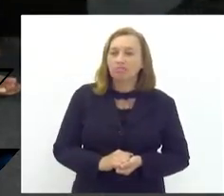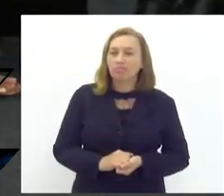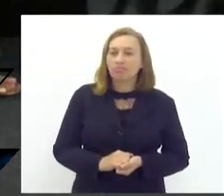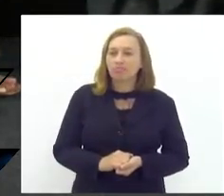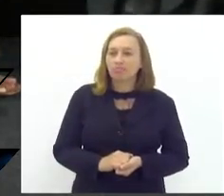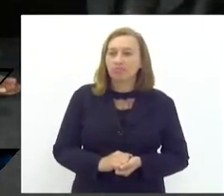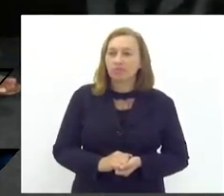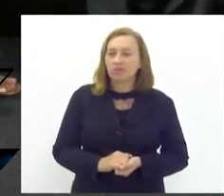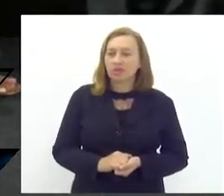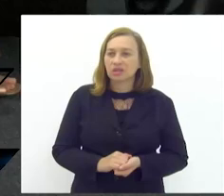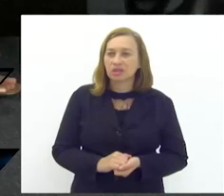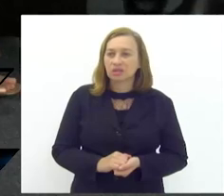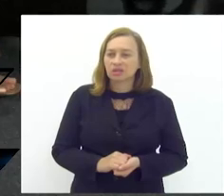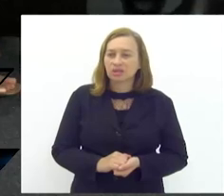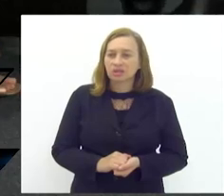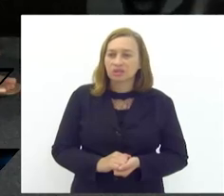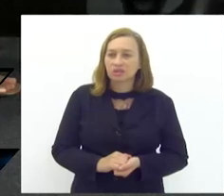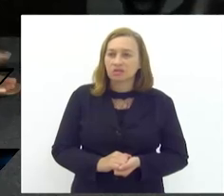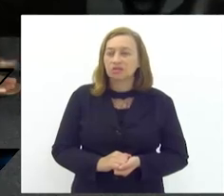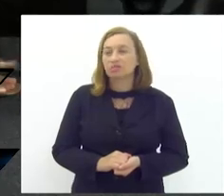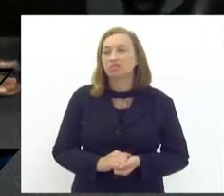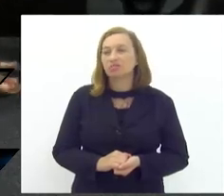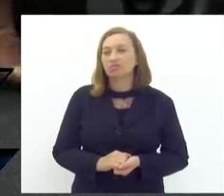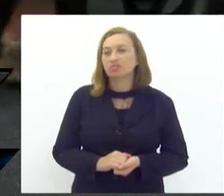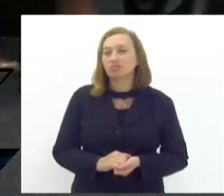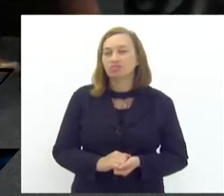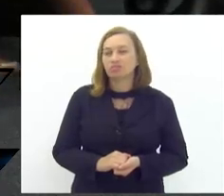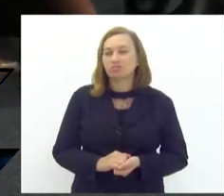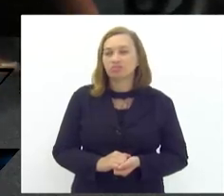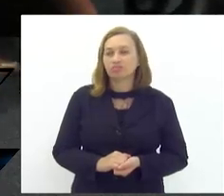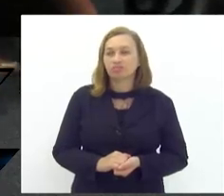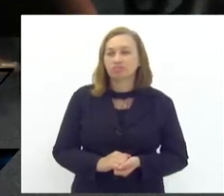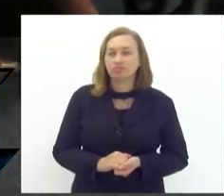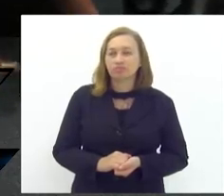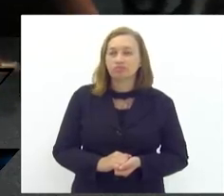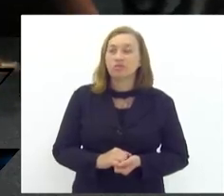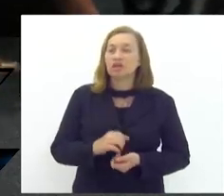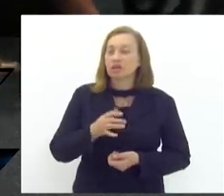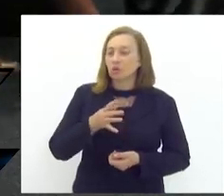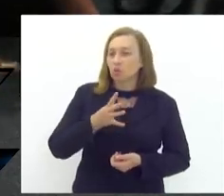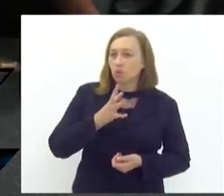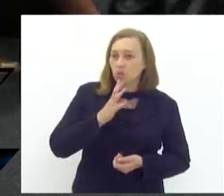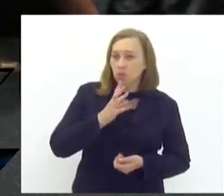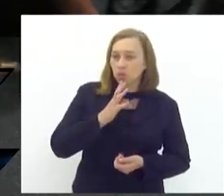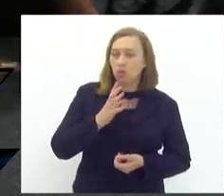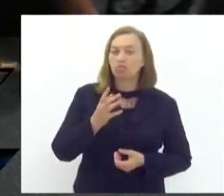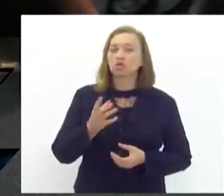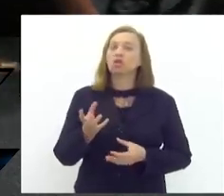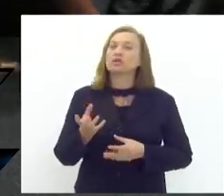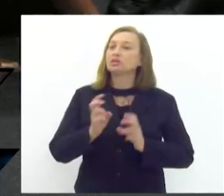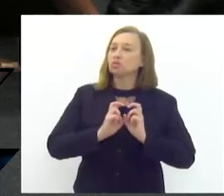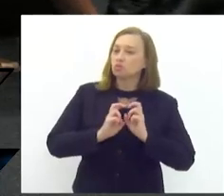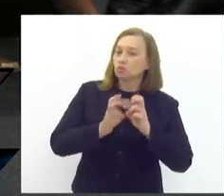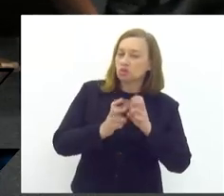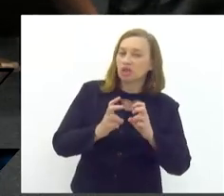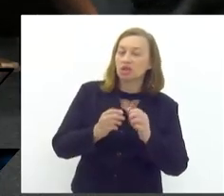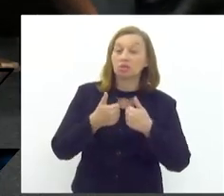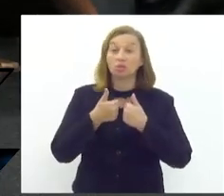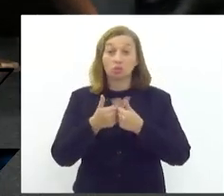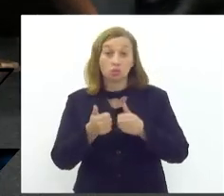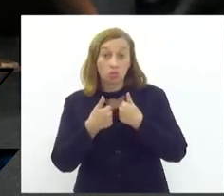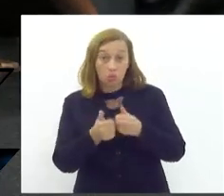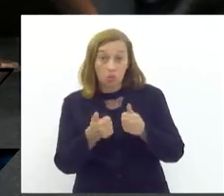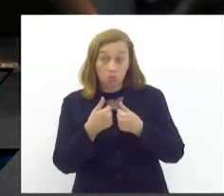mais fator de luxo ou de Privilégio se ele for reconhecido estando no trem ou no ônibus